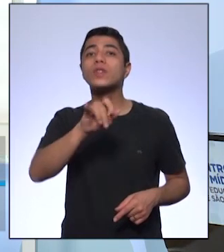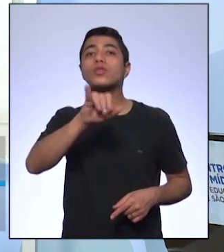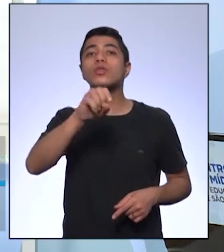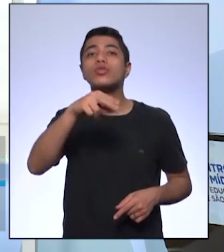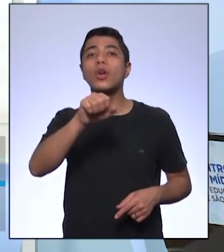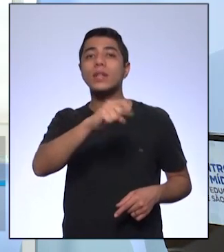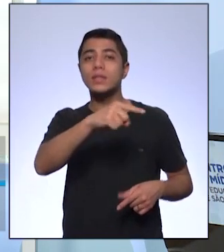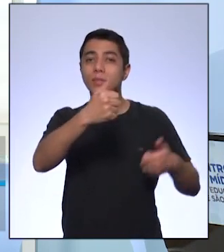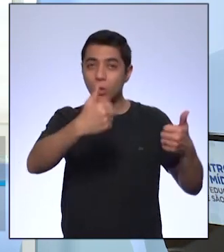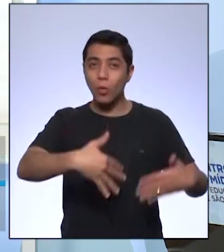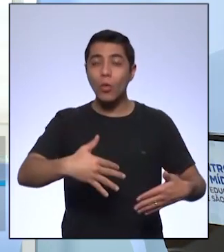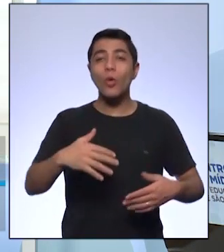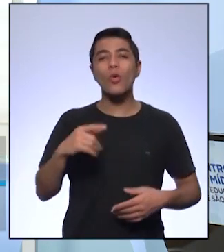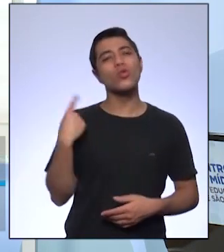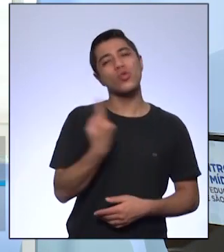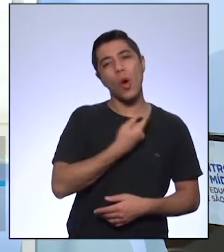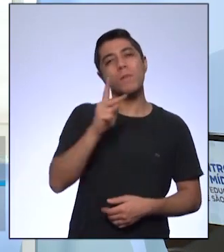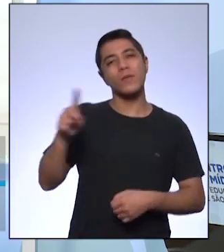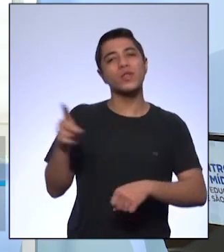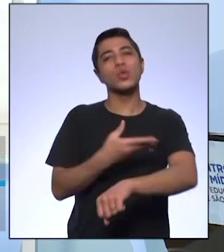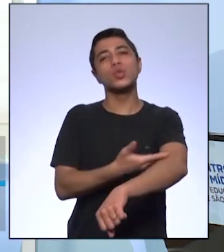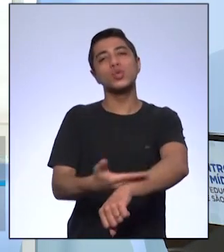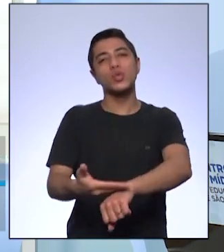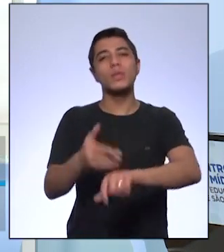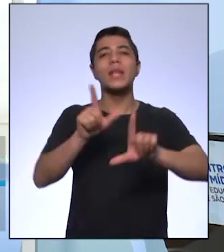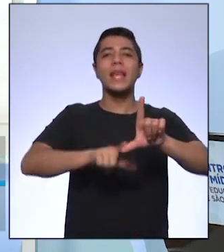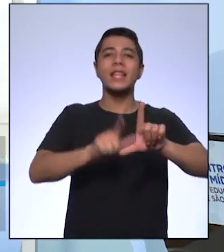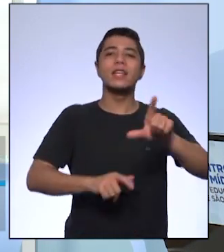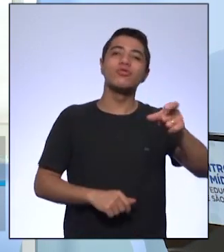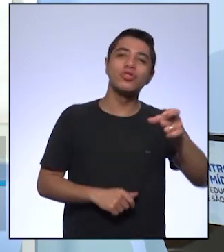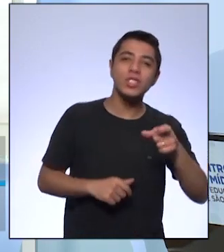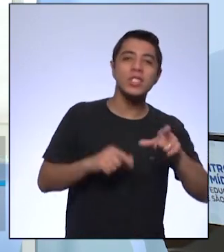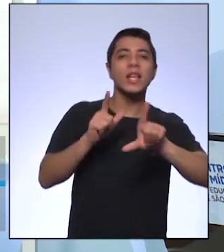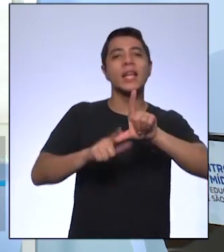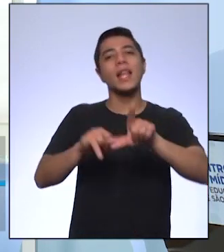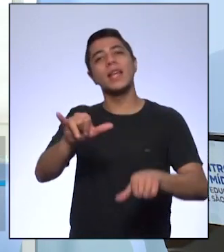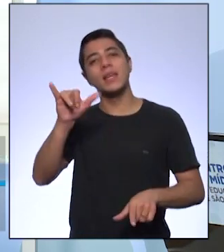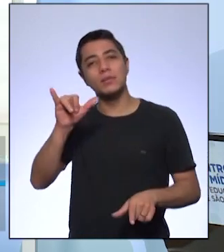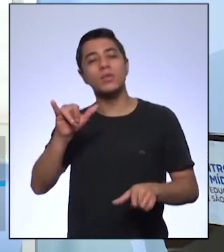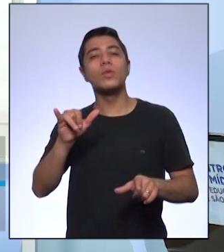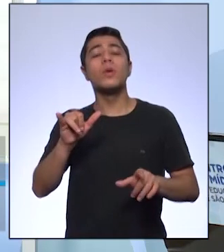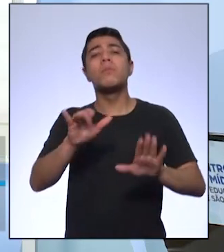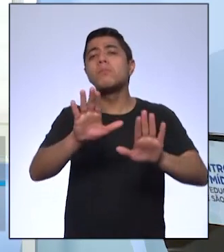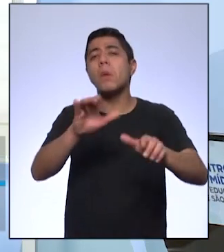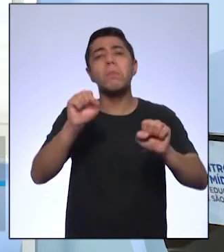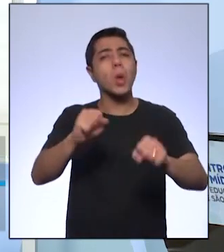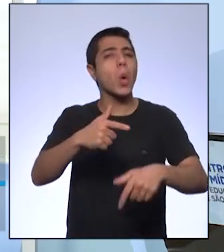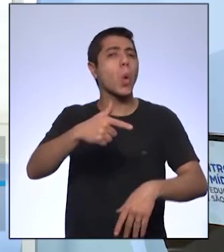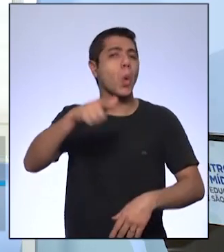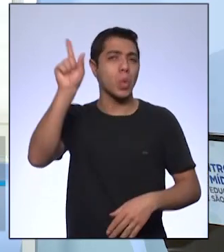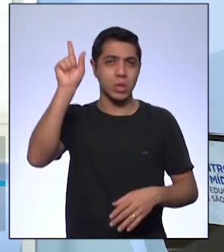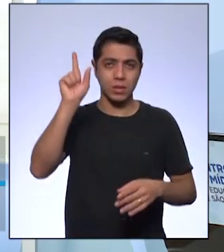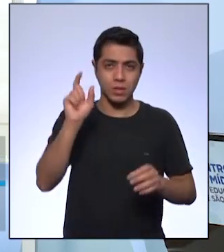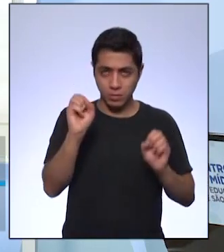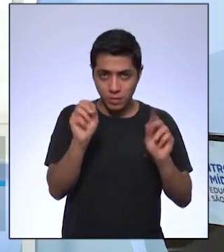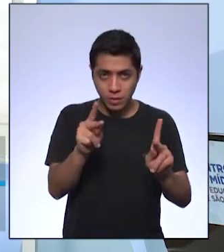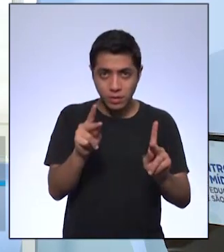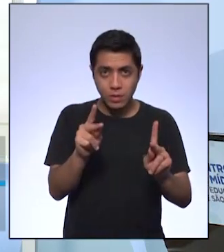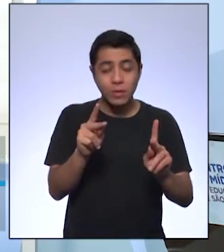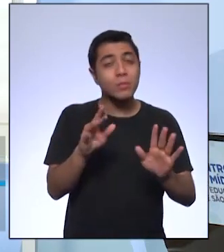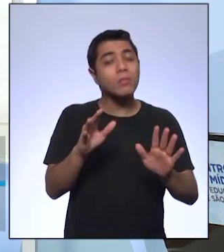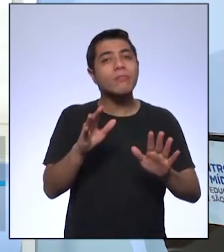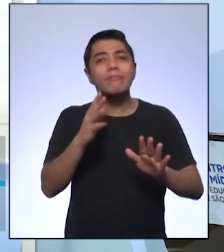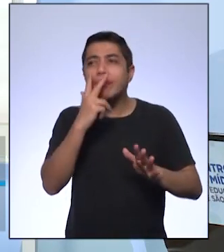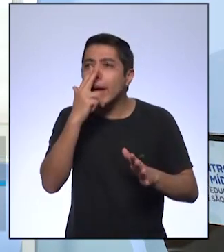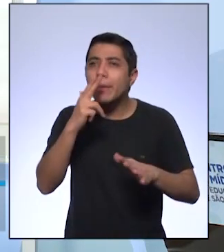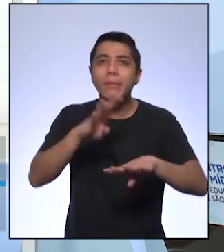Mas criar um mecanismo, vivenciar o problema, parece que é aquela matemática mais palpável, mais